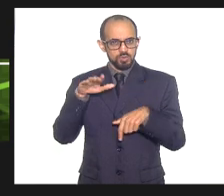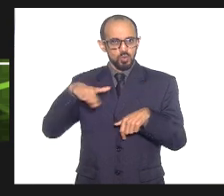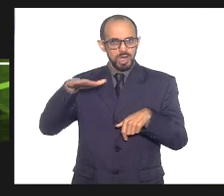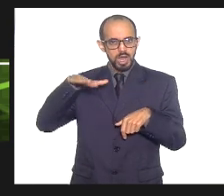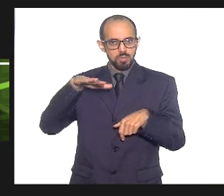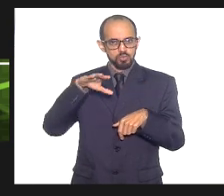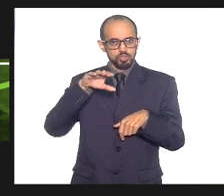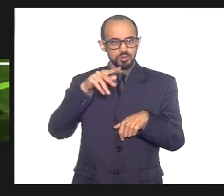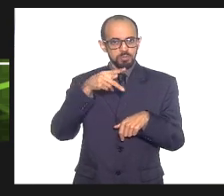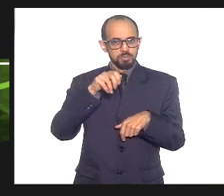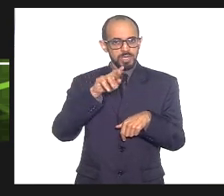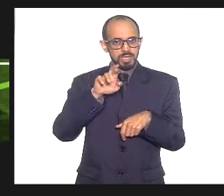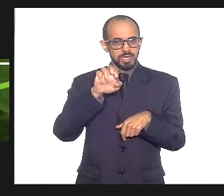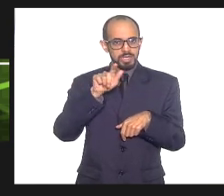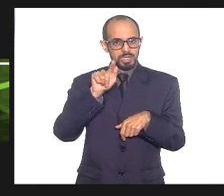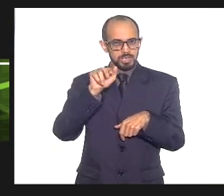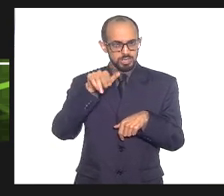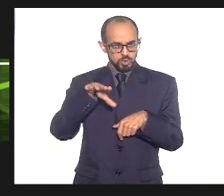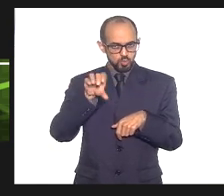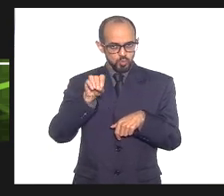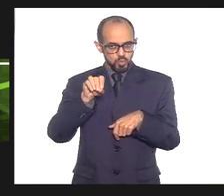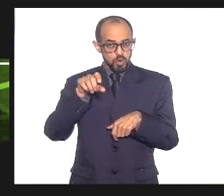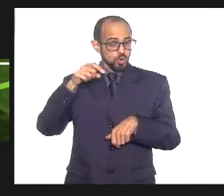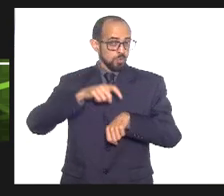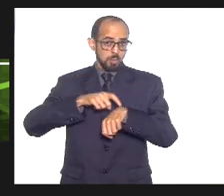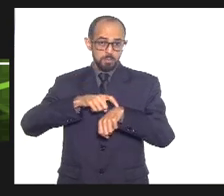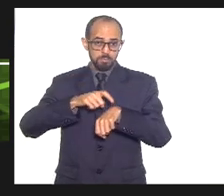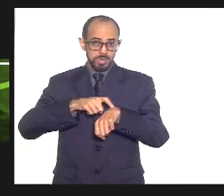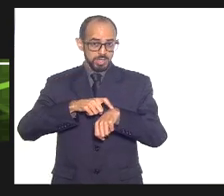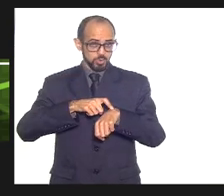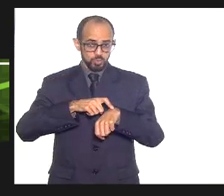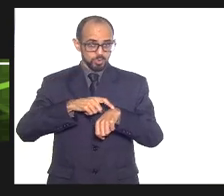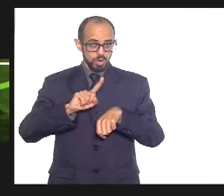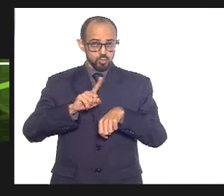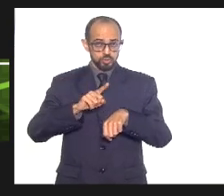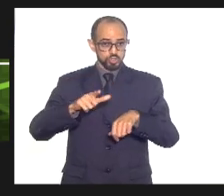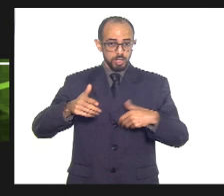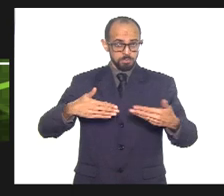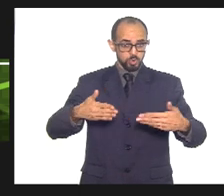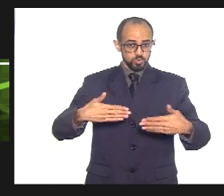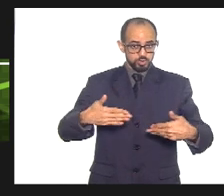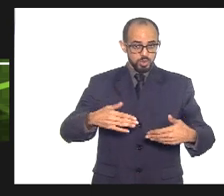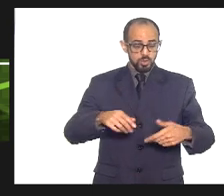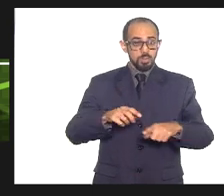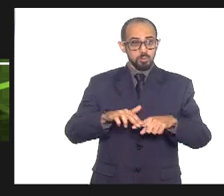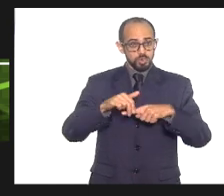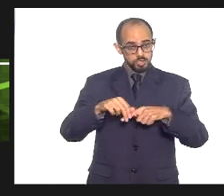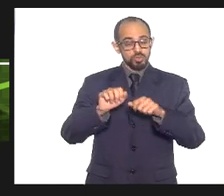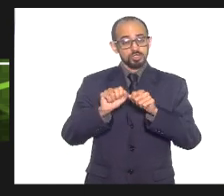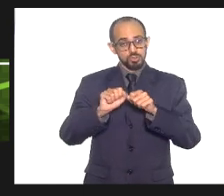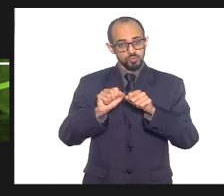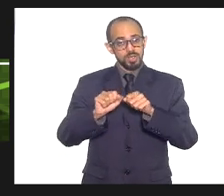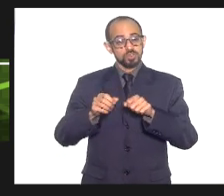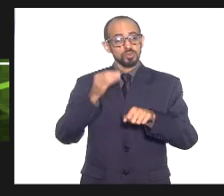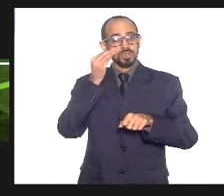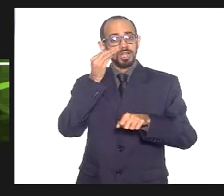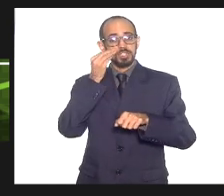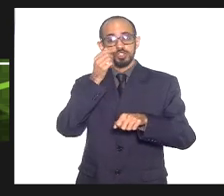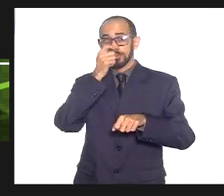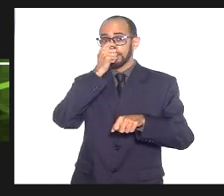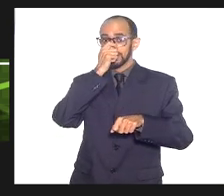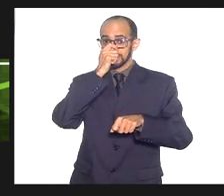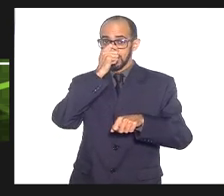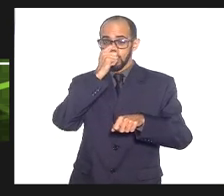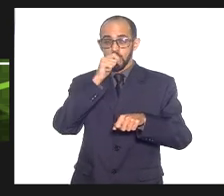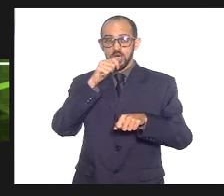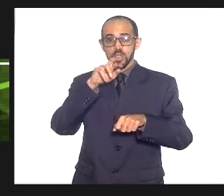Naquele momento do incidente não havia produção, e por isso, inclusive, foi feito o teste de pressão naquele momento, e o riser